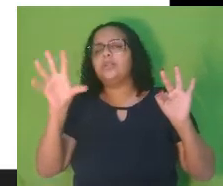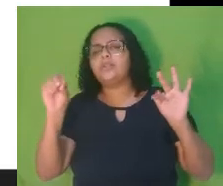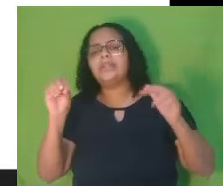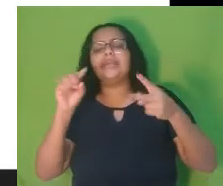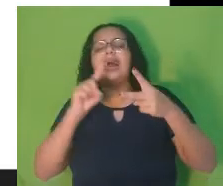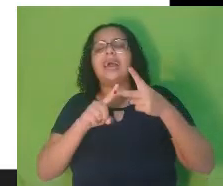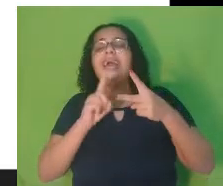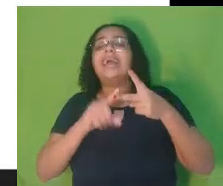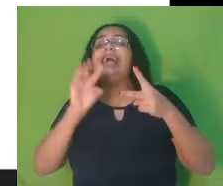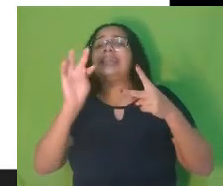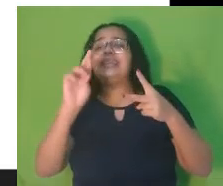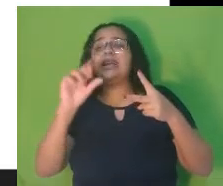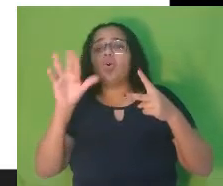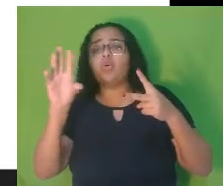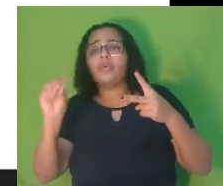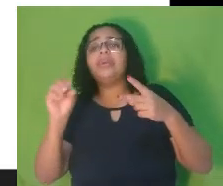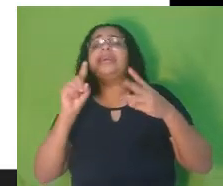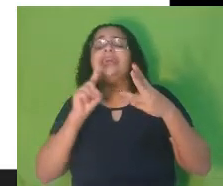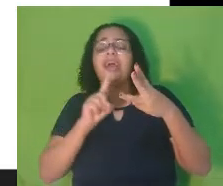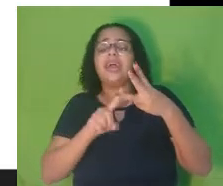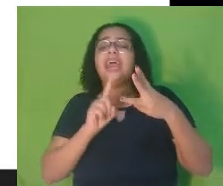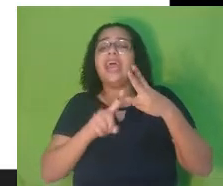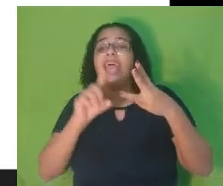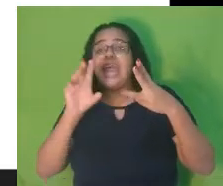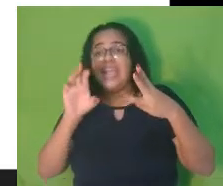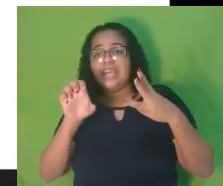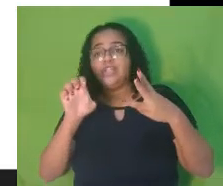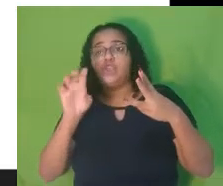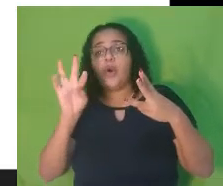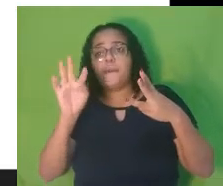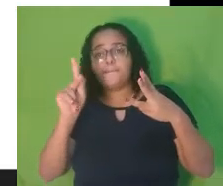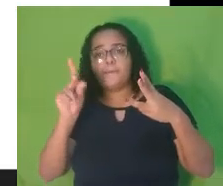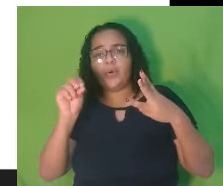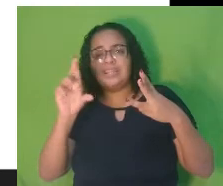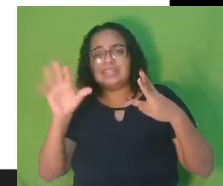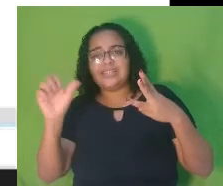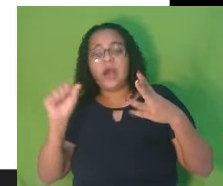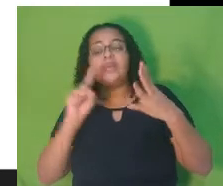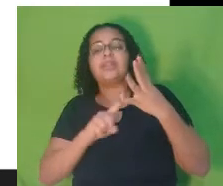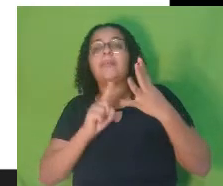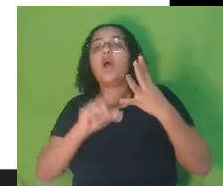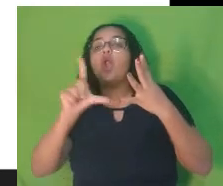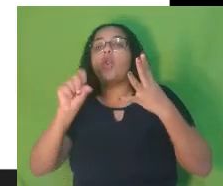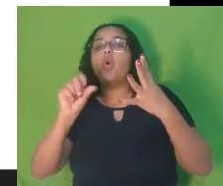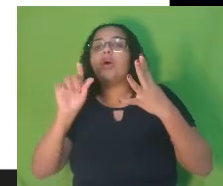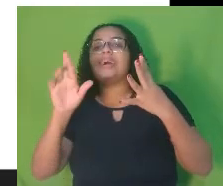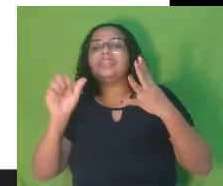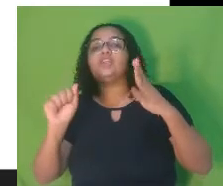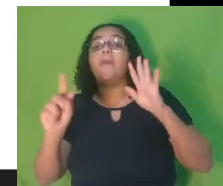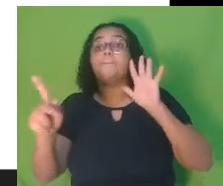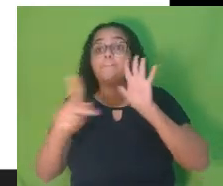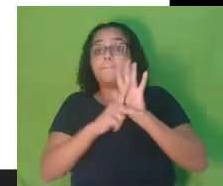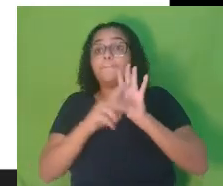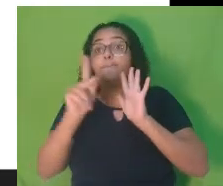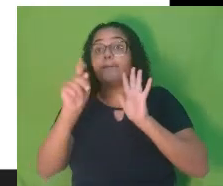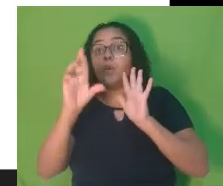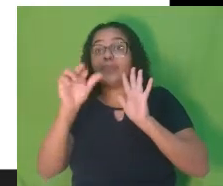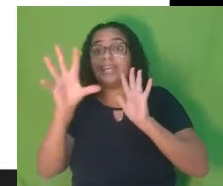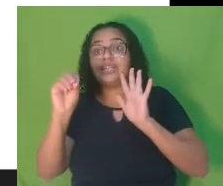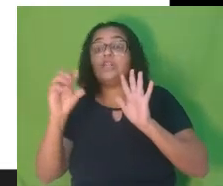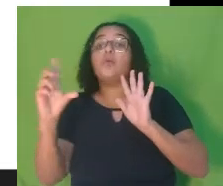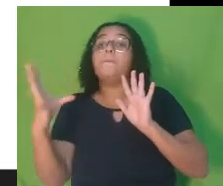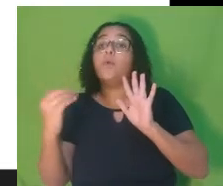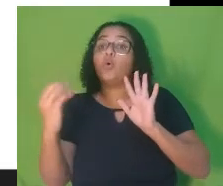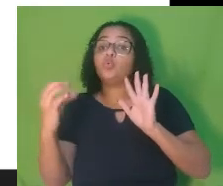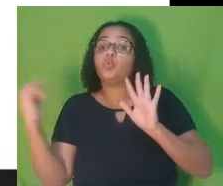as trigonométricas, as exponenciais e as logarítmicas. Uma propriedade bastante útil